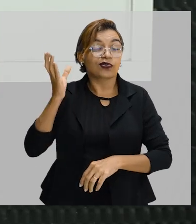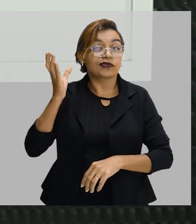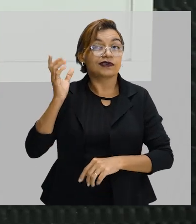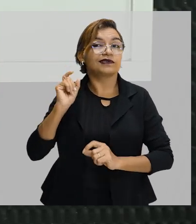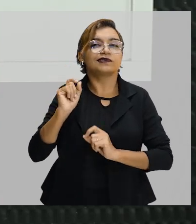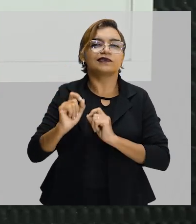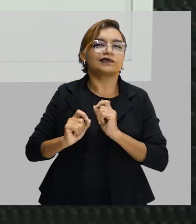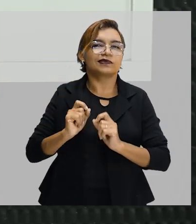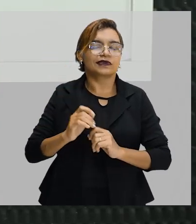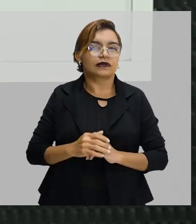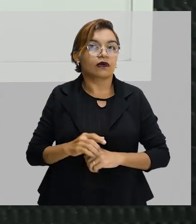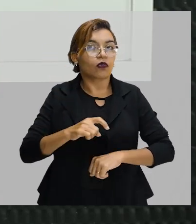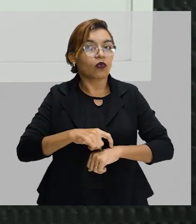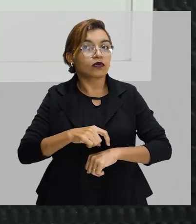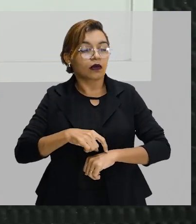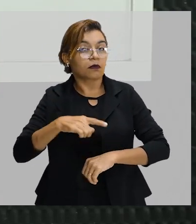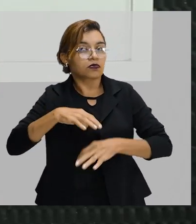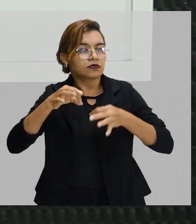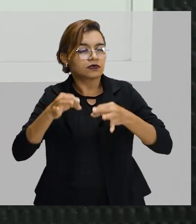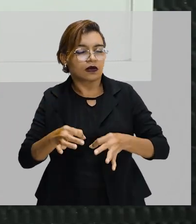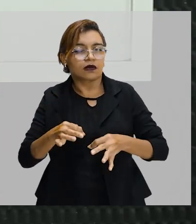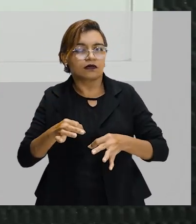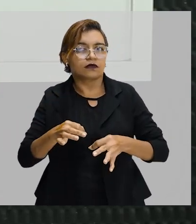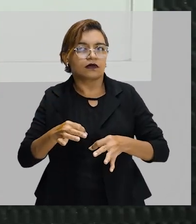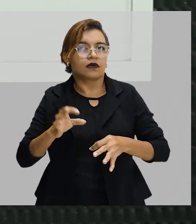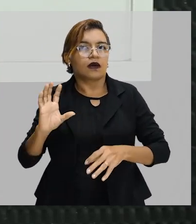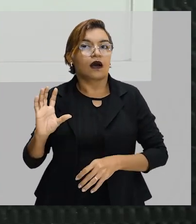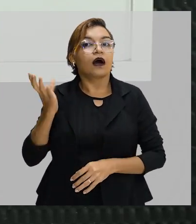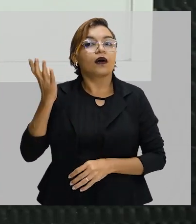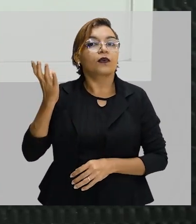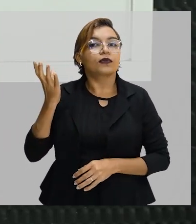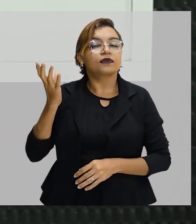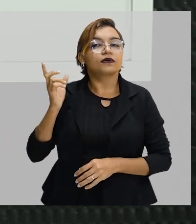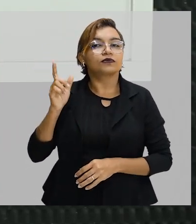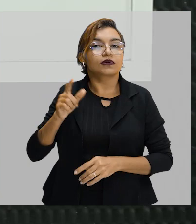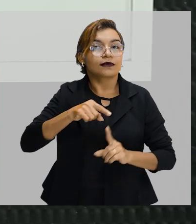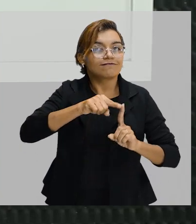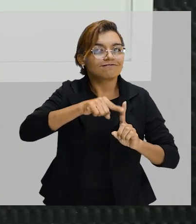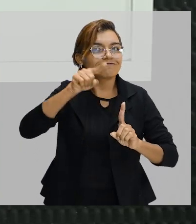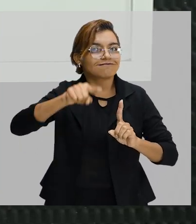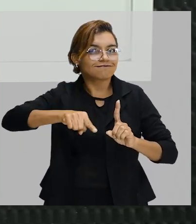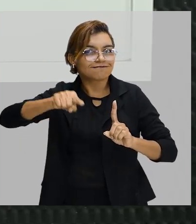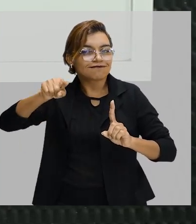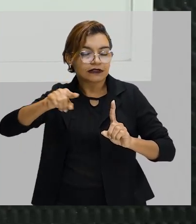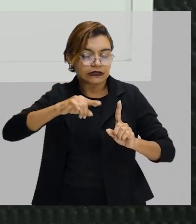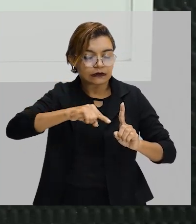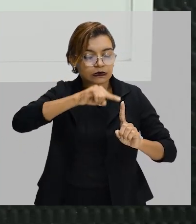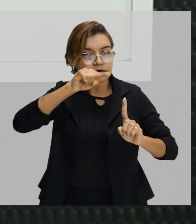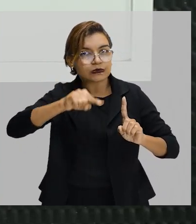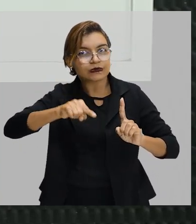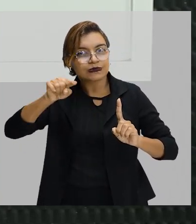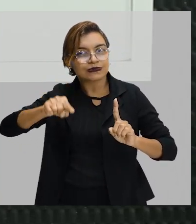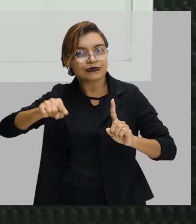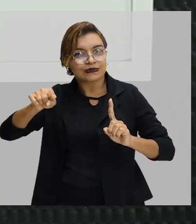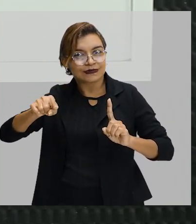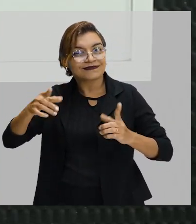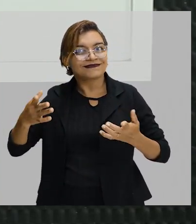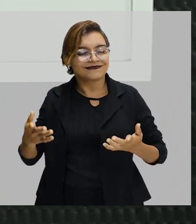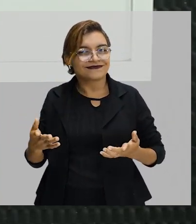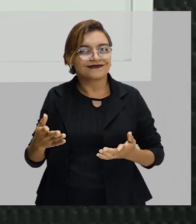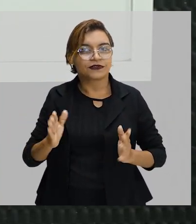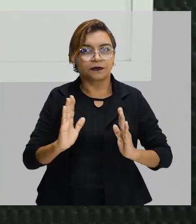não é? O tempo estabelecido para que aconteça aí as oscilações. Ok?